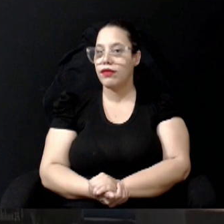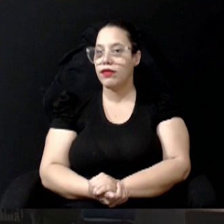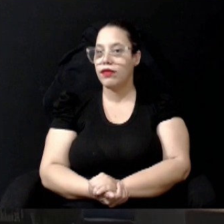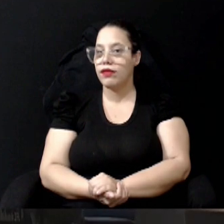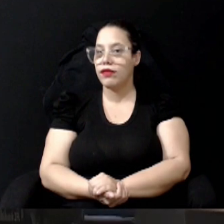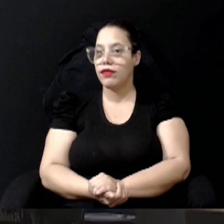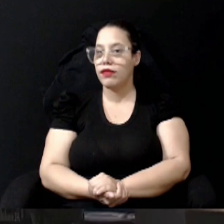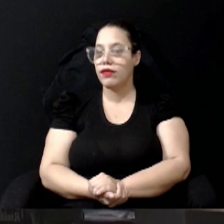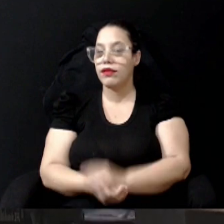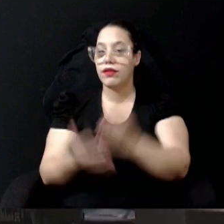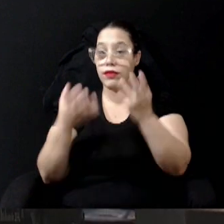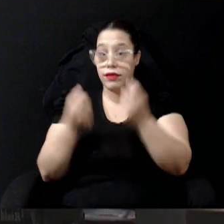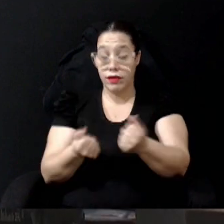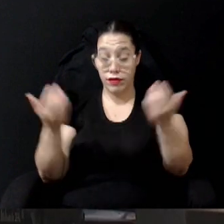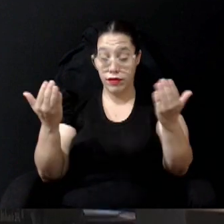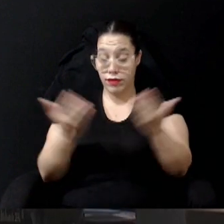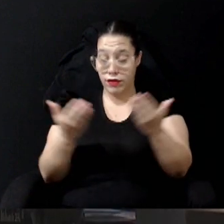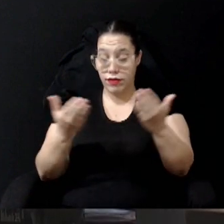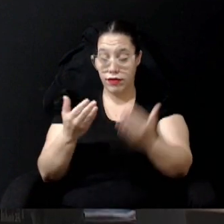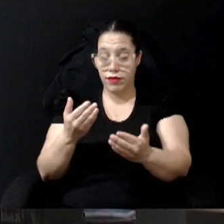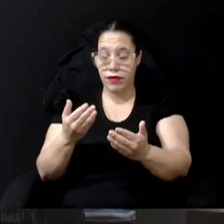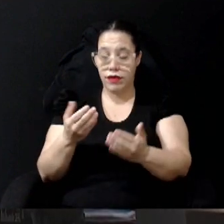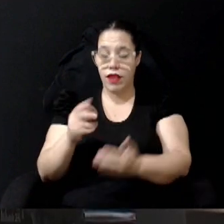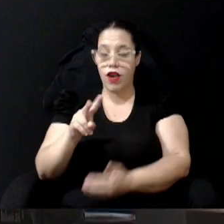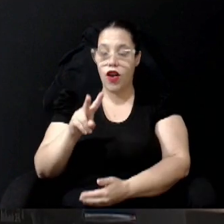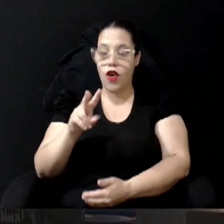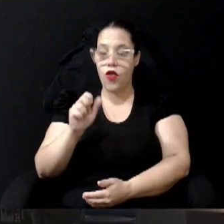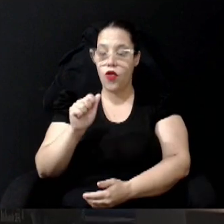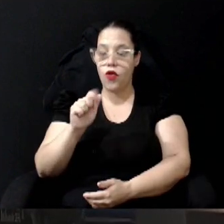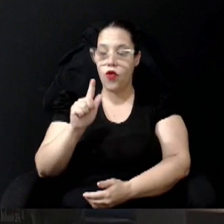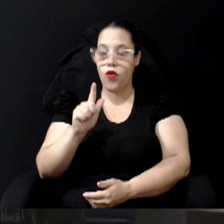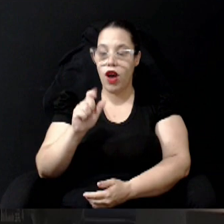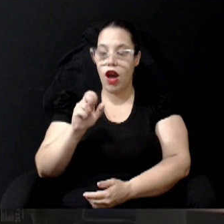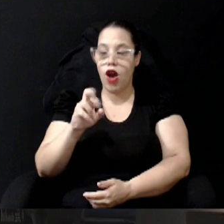Recebam agora Valdir Oliveira.